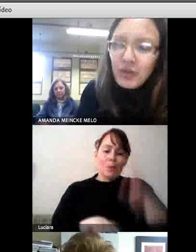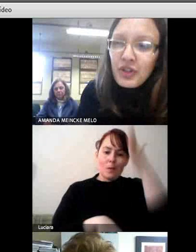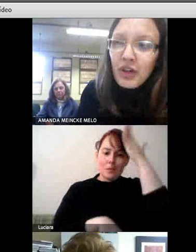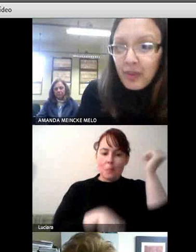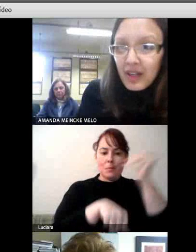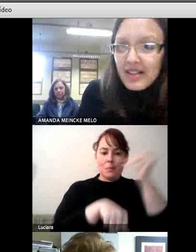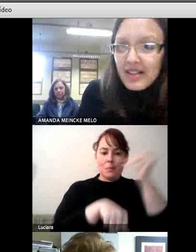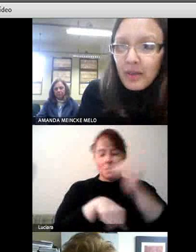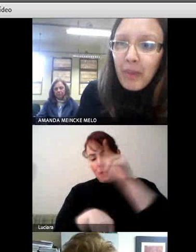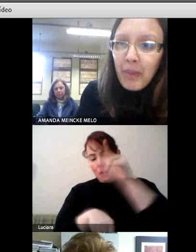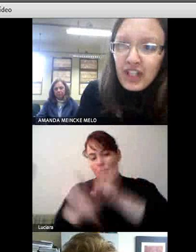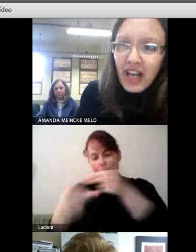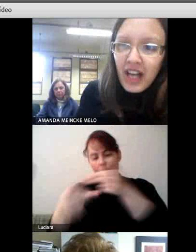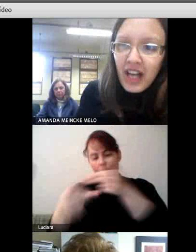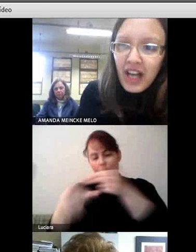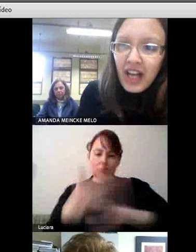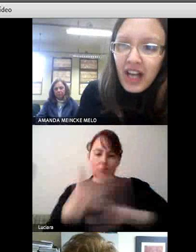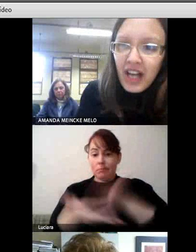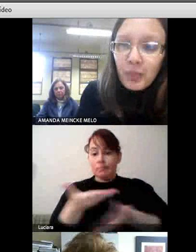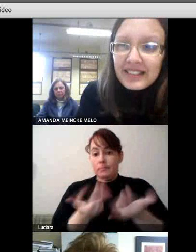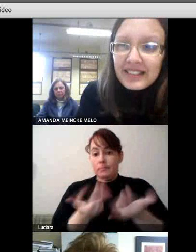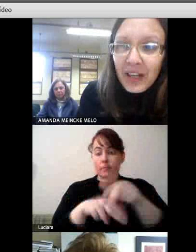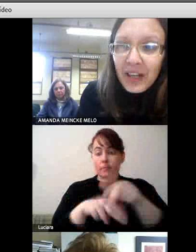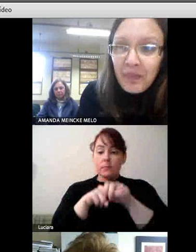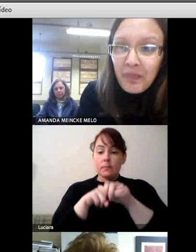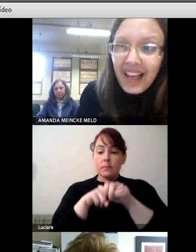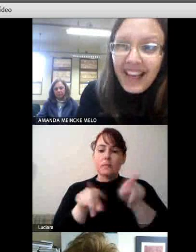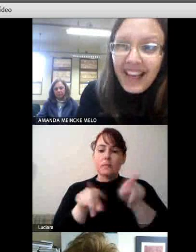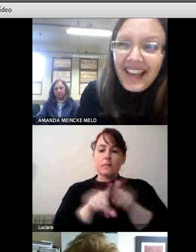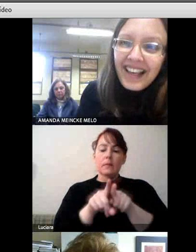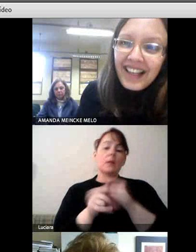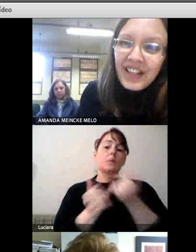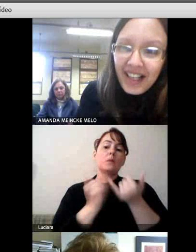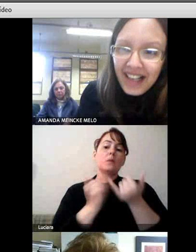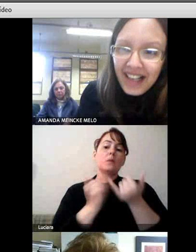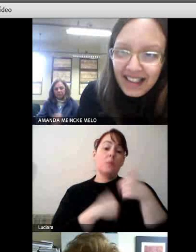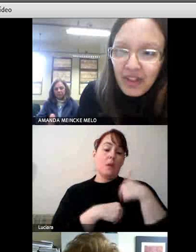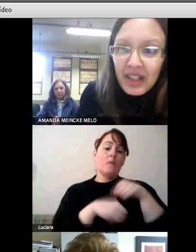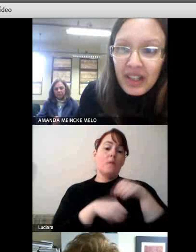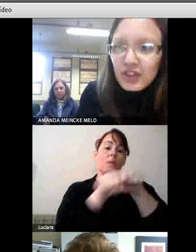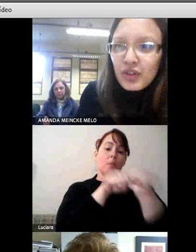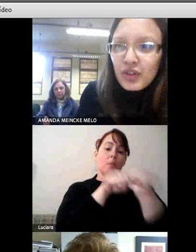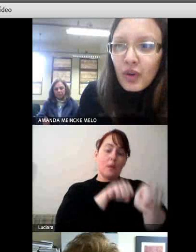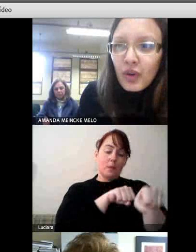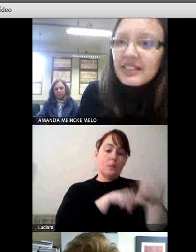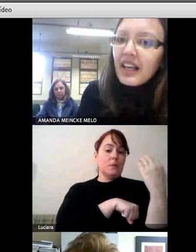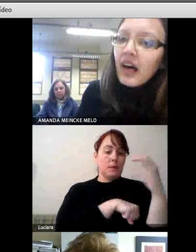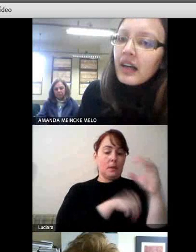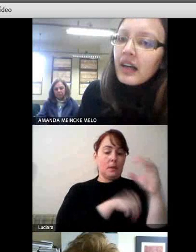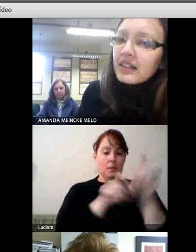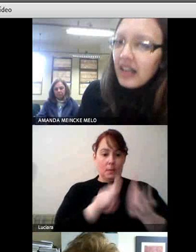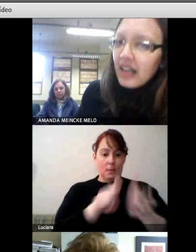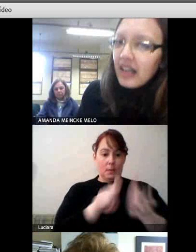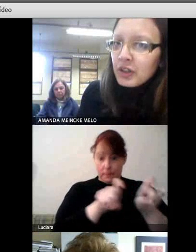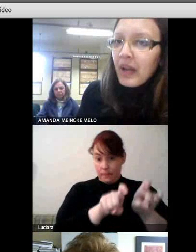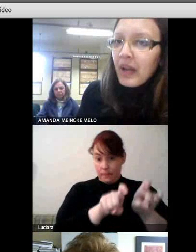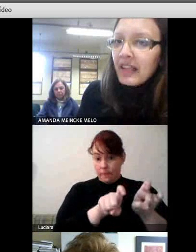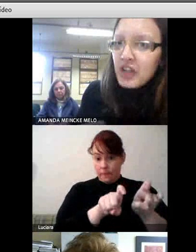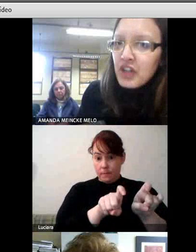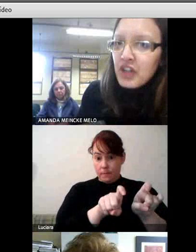de eu ser, por exemplo, uma bacharel em ciência da computação e enxergar que tenho limitações em tratar